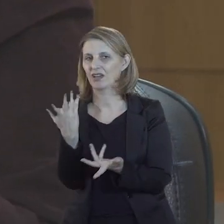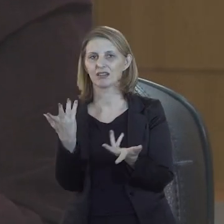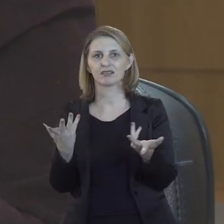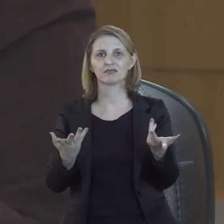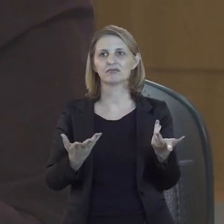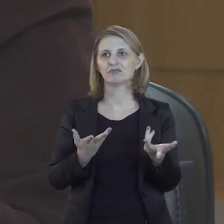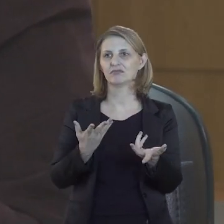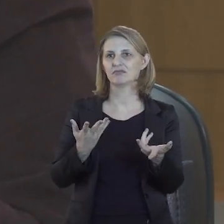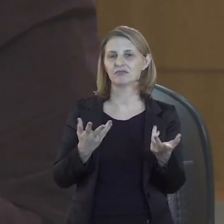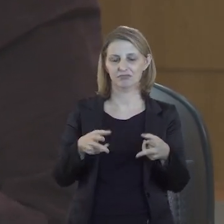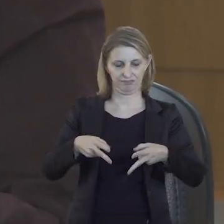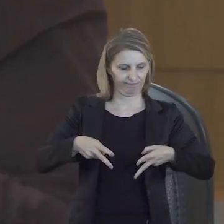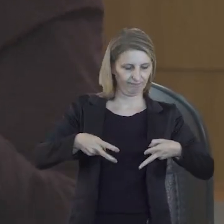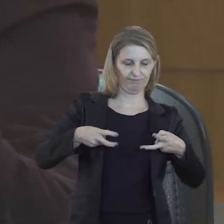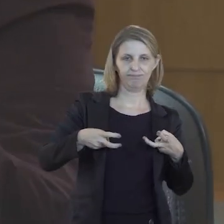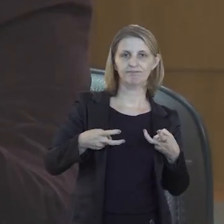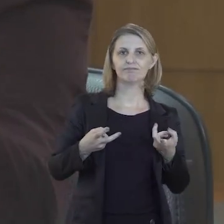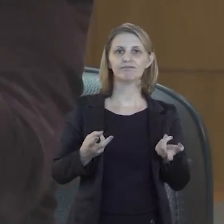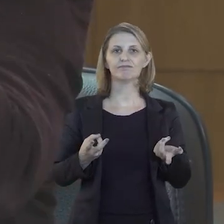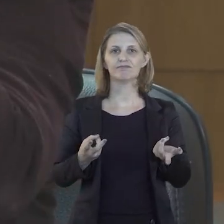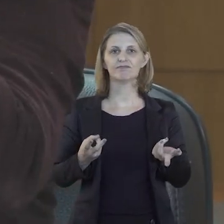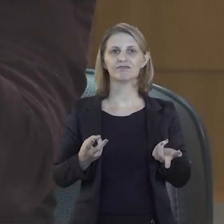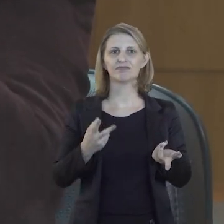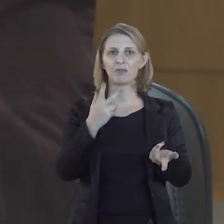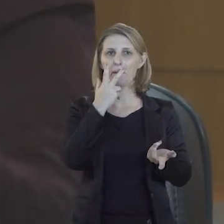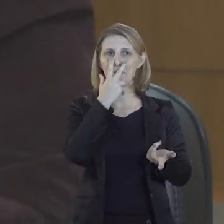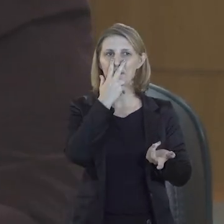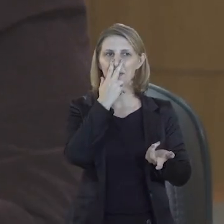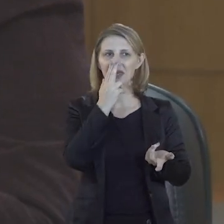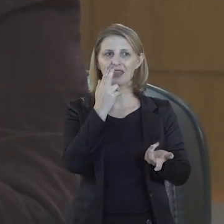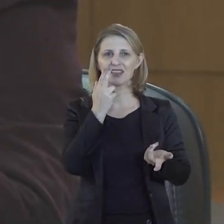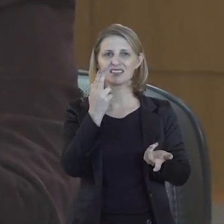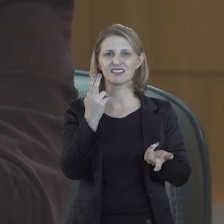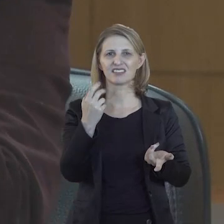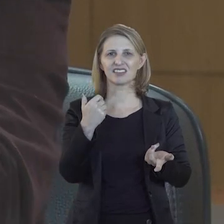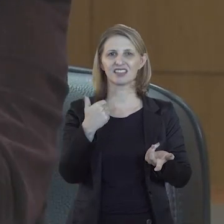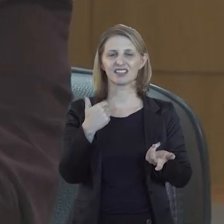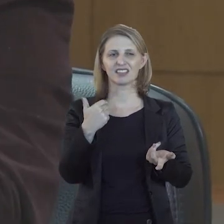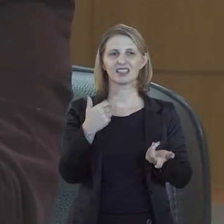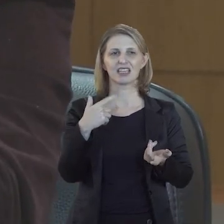perceber fragilidades, você começa a perceber